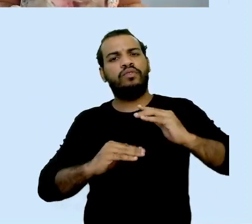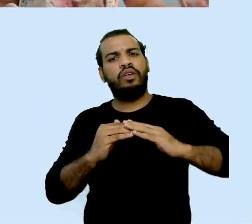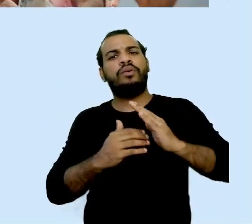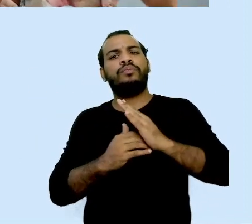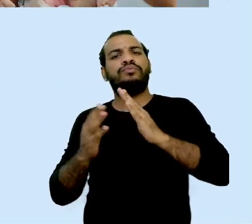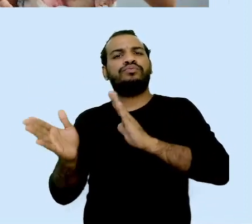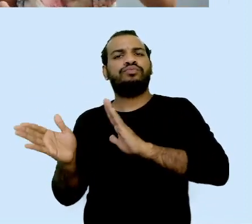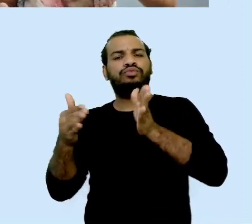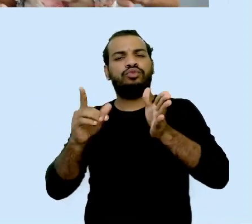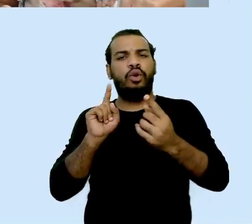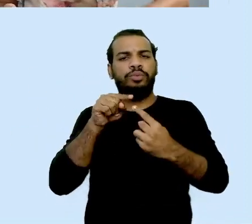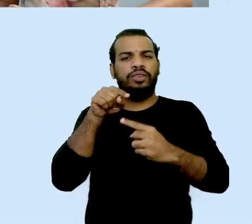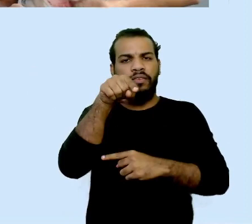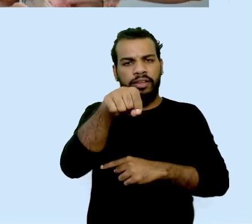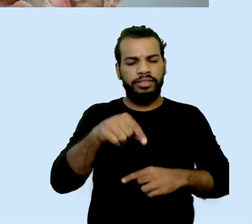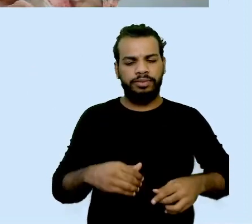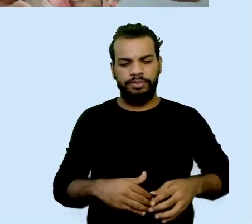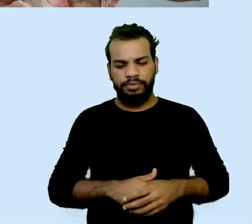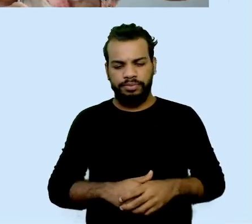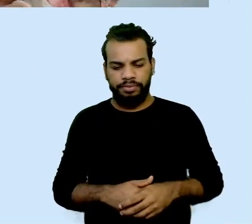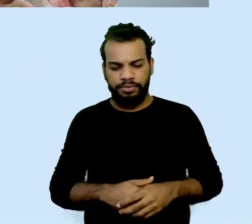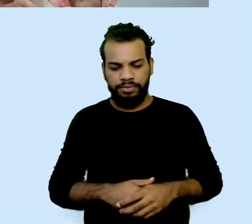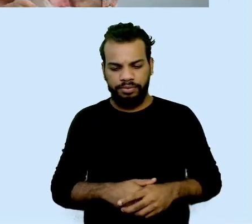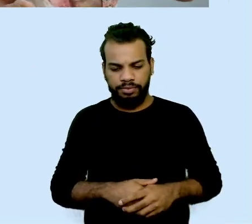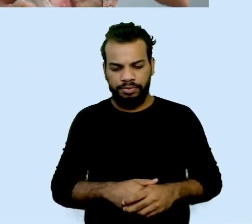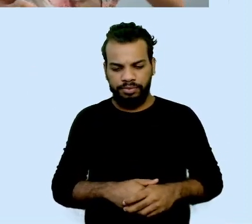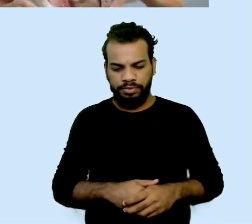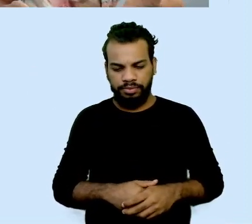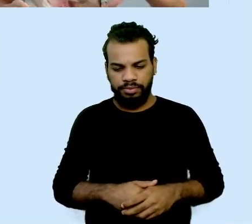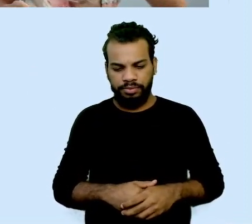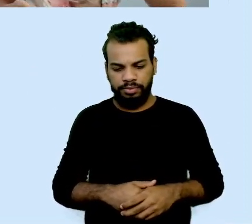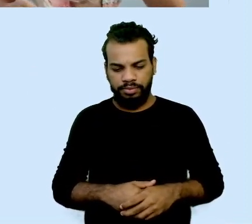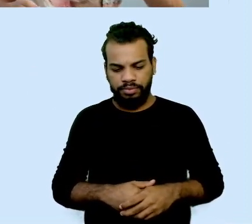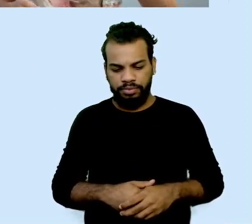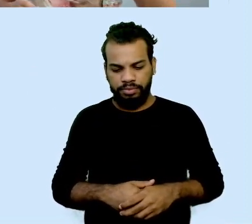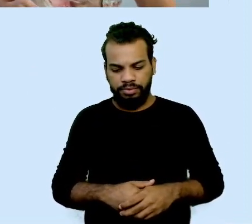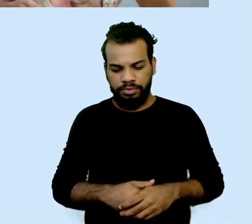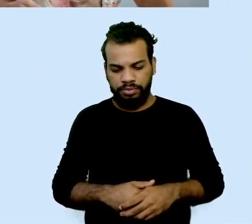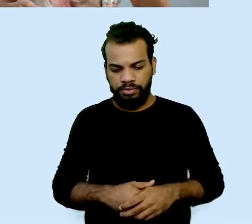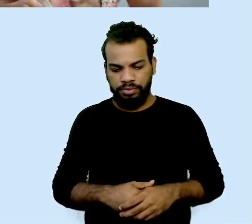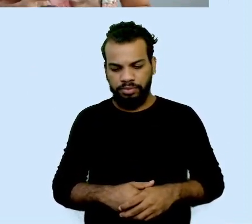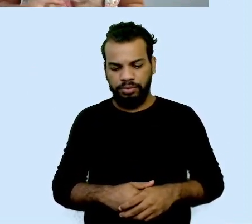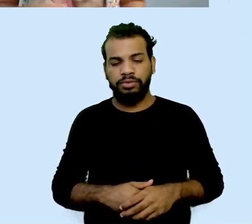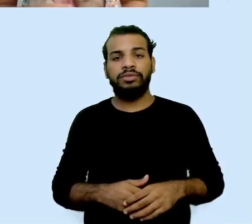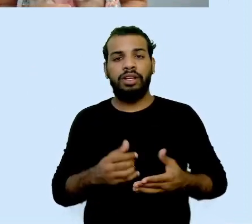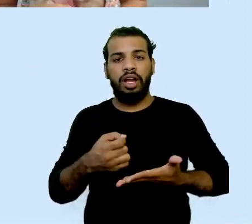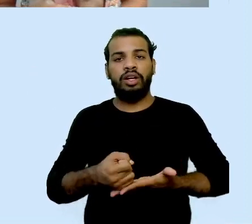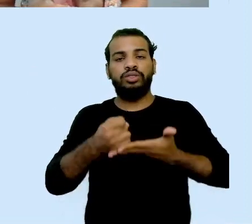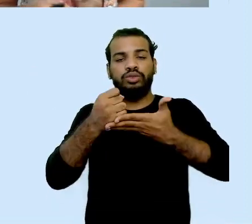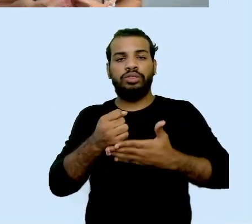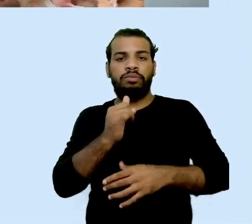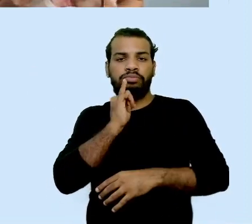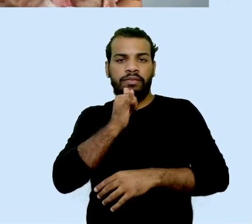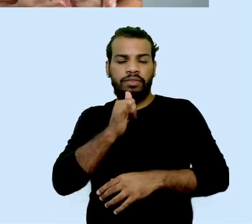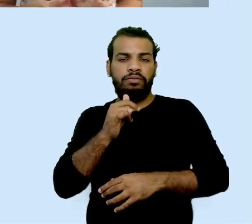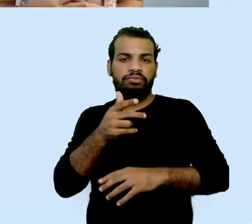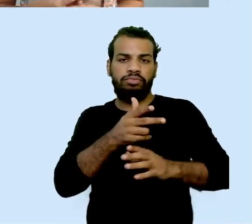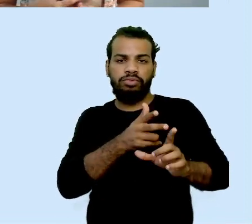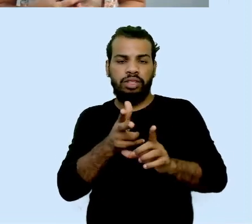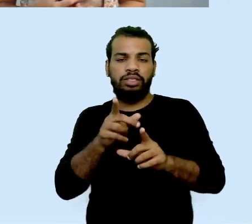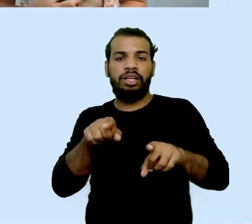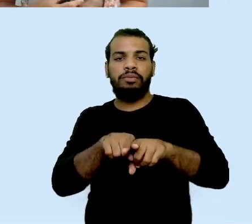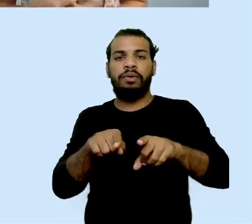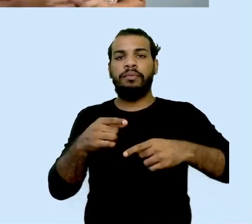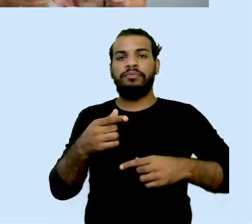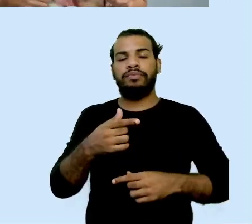esse objetivo. Então a música certa, ela ajuda na narrativa de uma cena e de uma